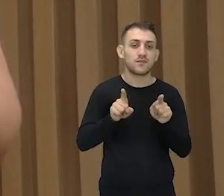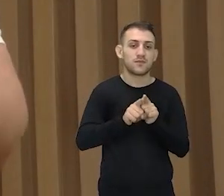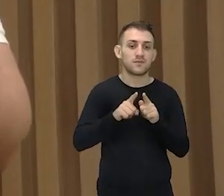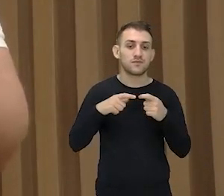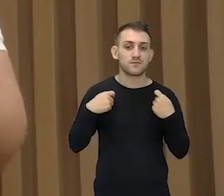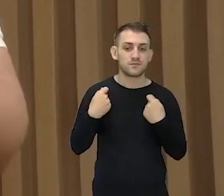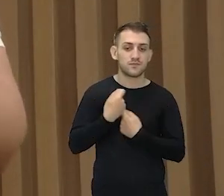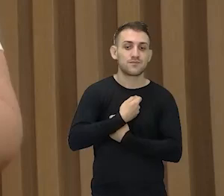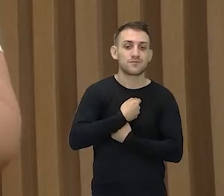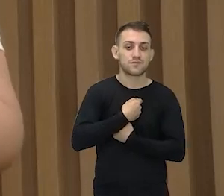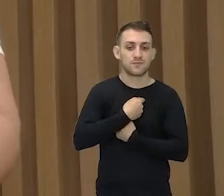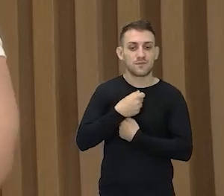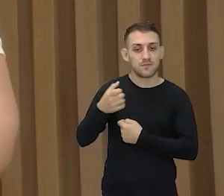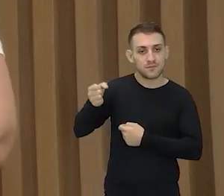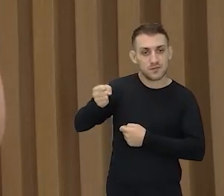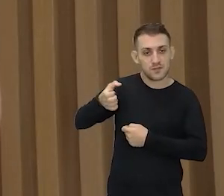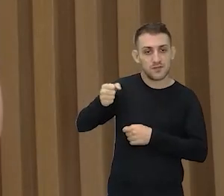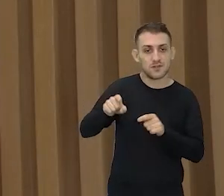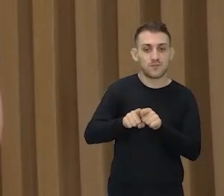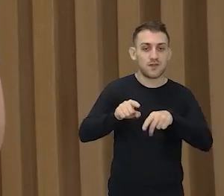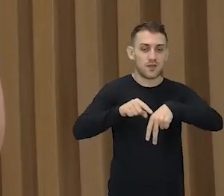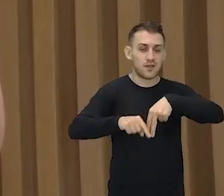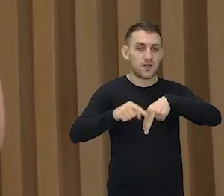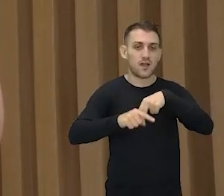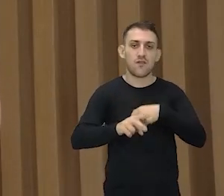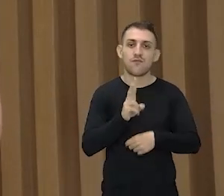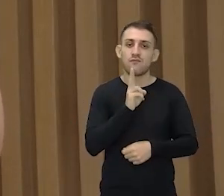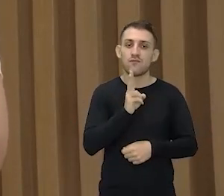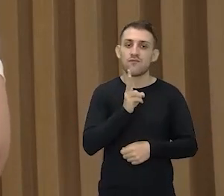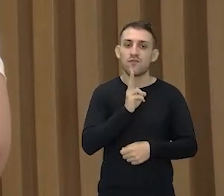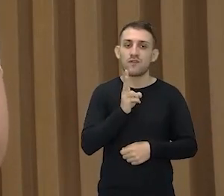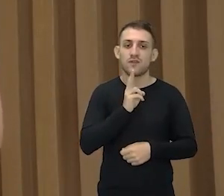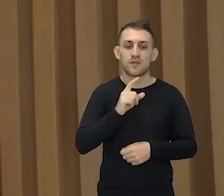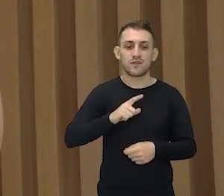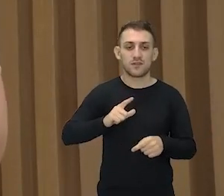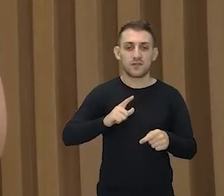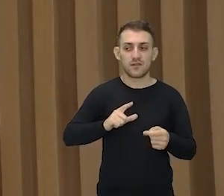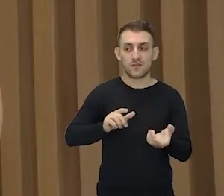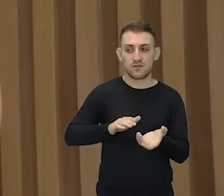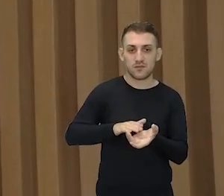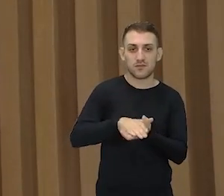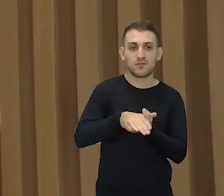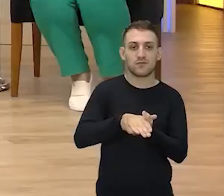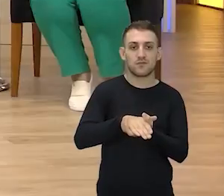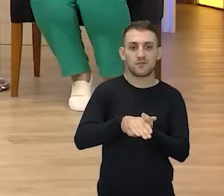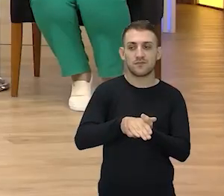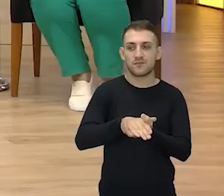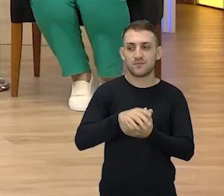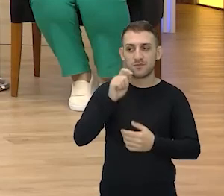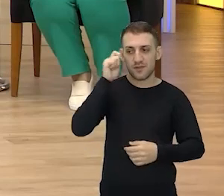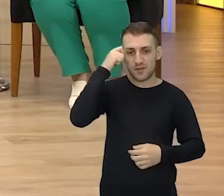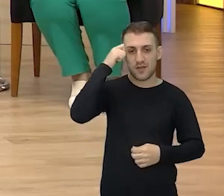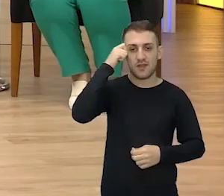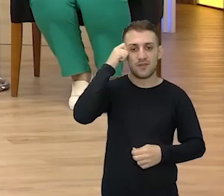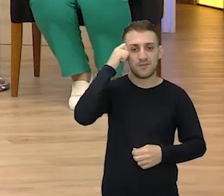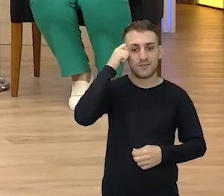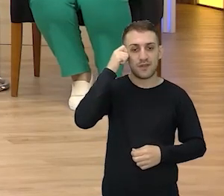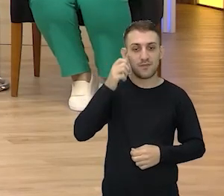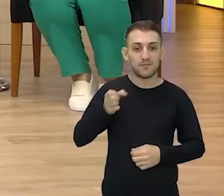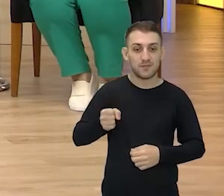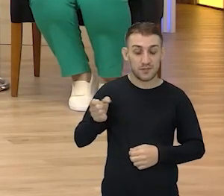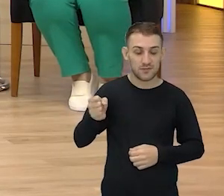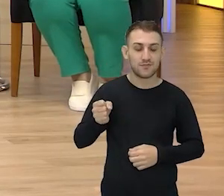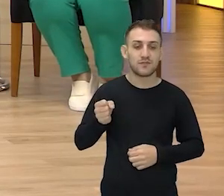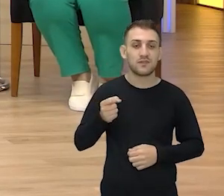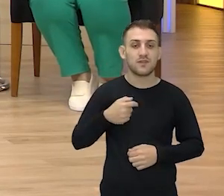camiseta, uma blusa branca e uma calça verde. E um tênis cru. Vou passar a palavra para a Maria